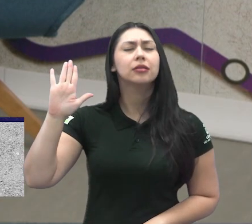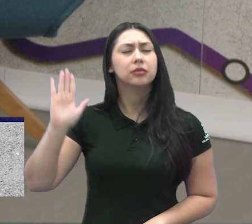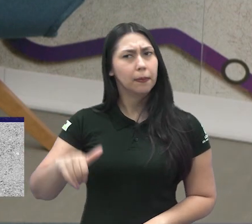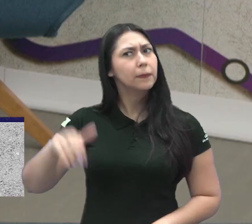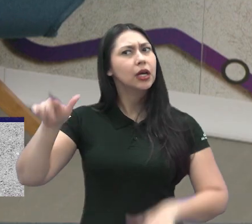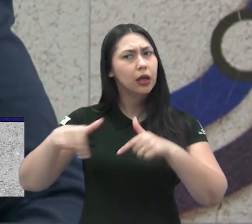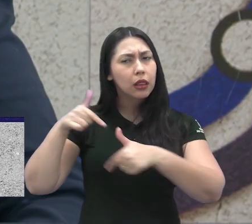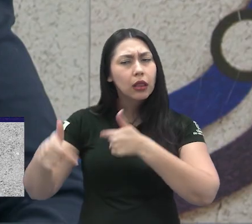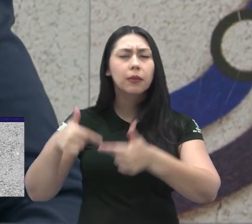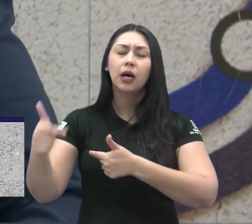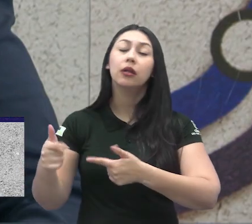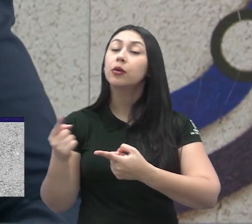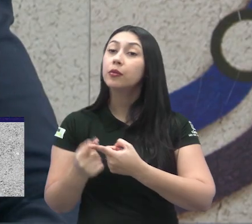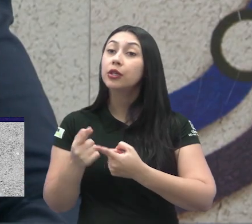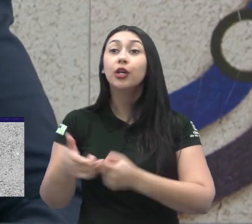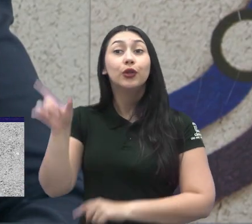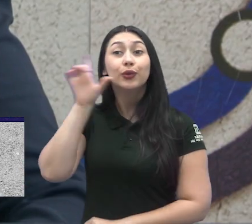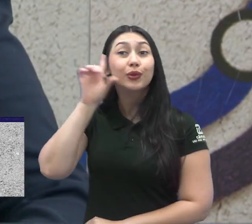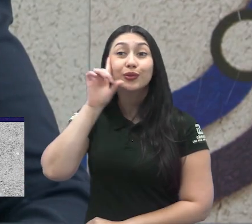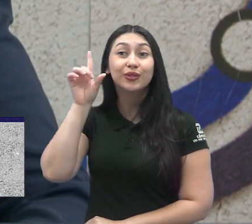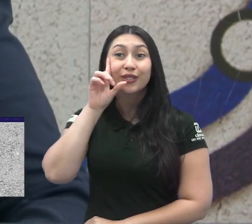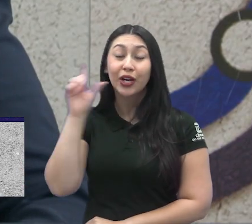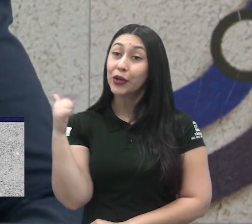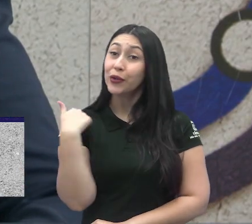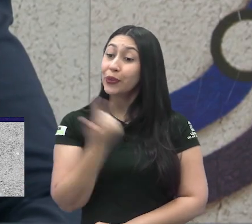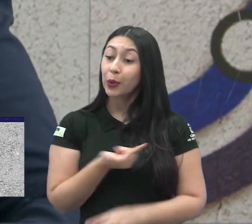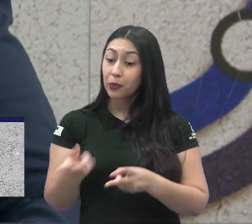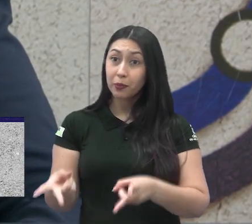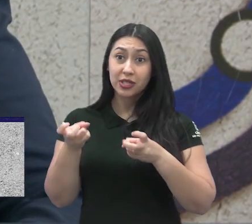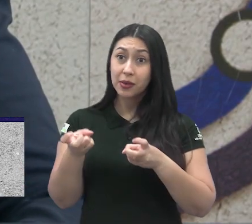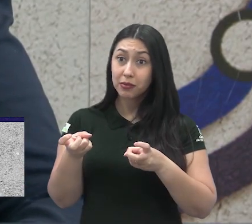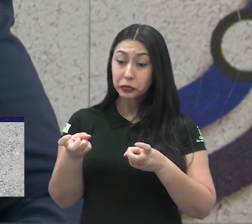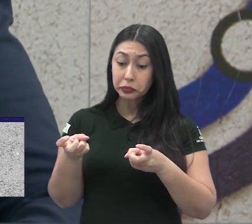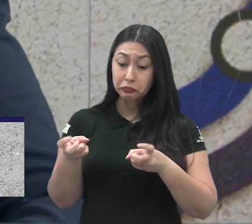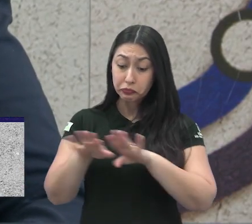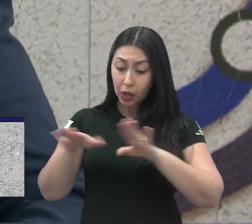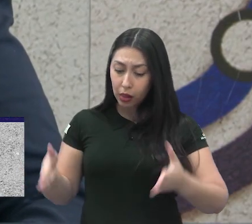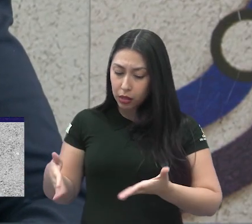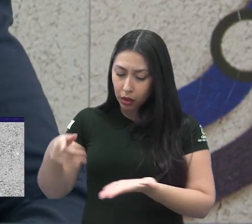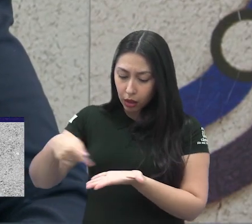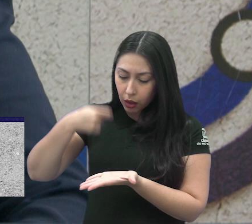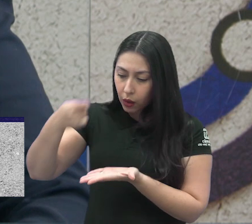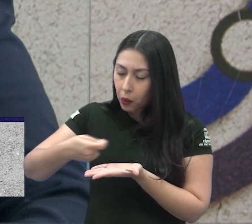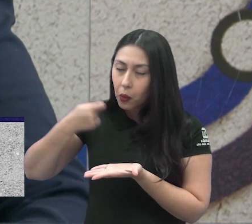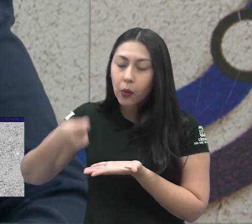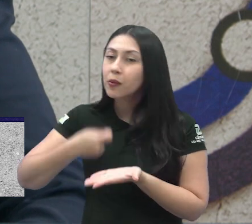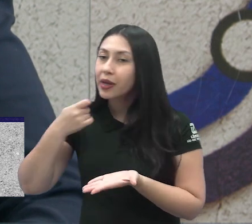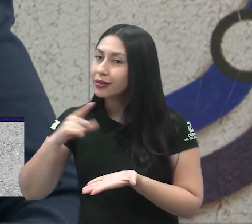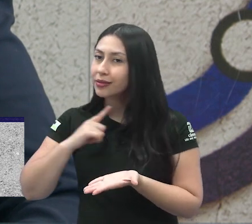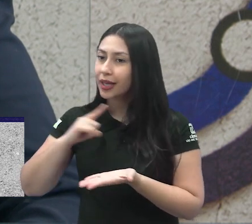além. A zootecnia, ela está todo dia no prato da mesa da nossa janta, do nosso almoço,